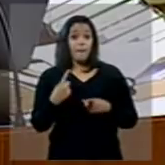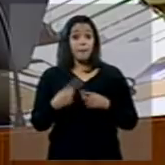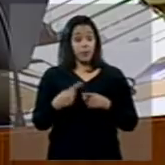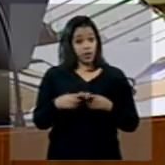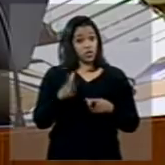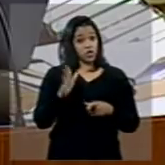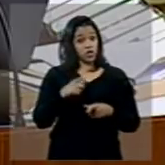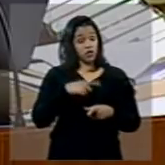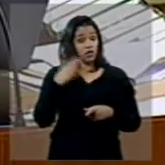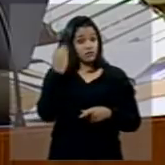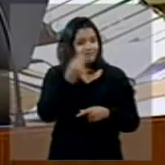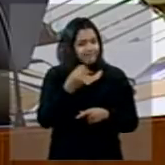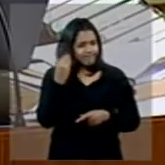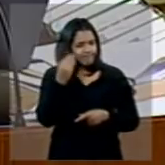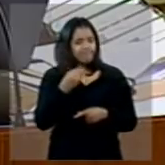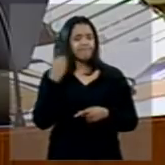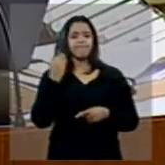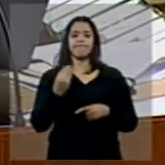experiência,